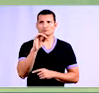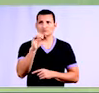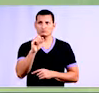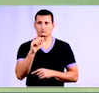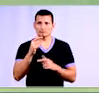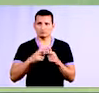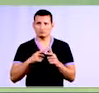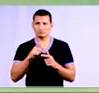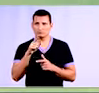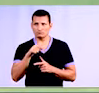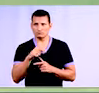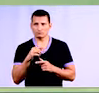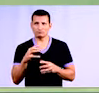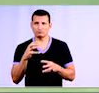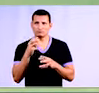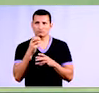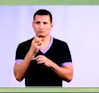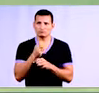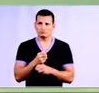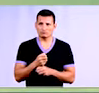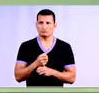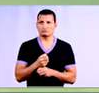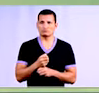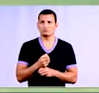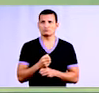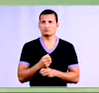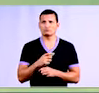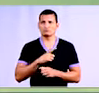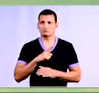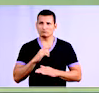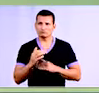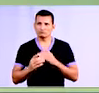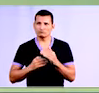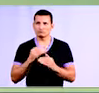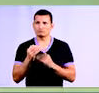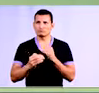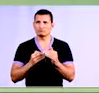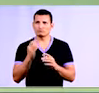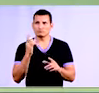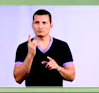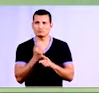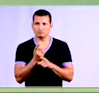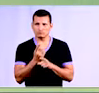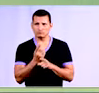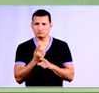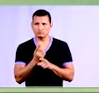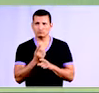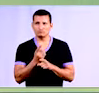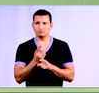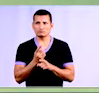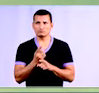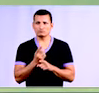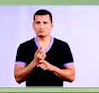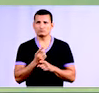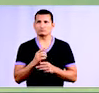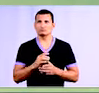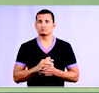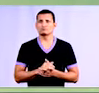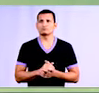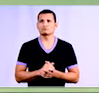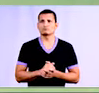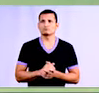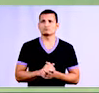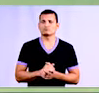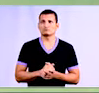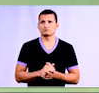os processos que estão sendo, de alguma forma, localizados, observados seus endereços.